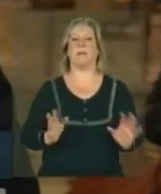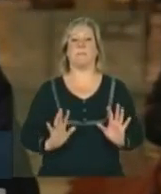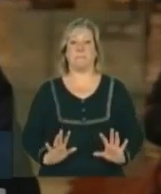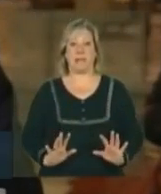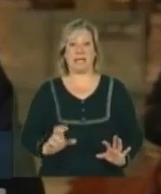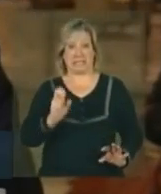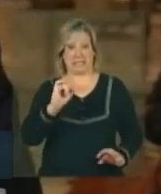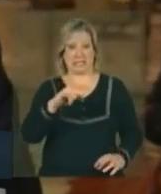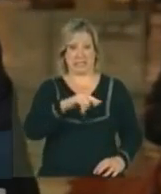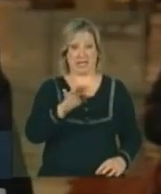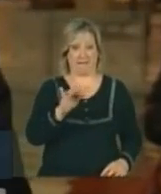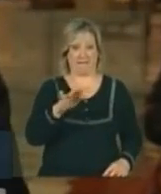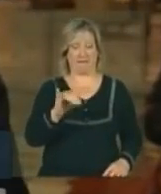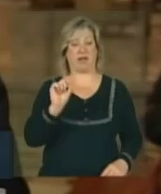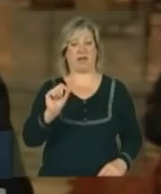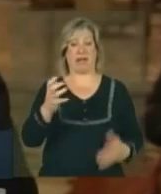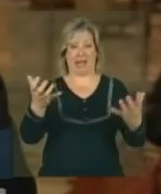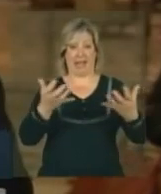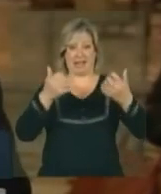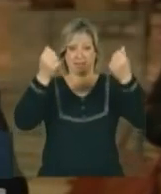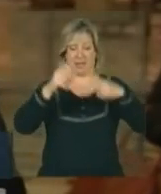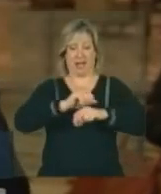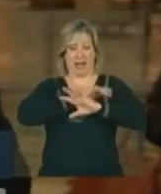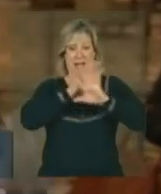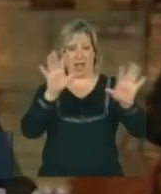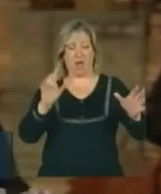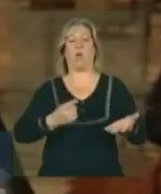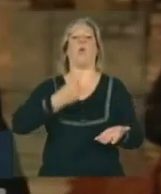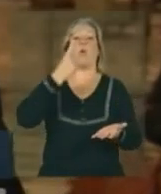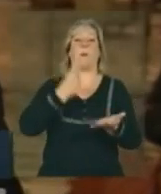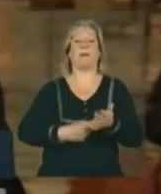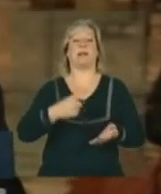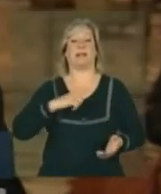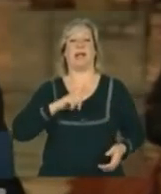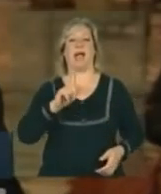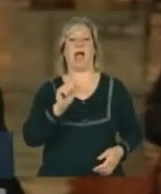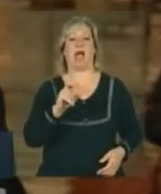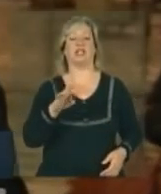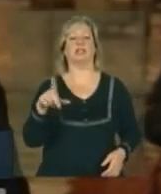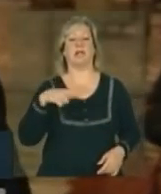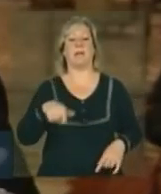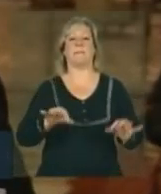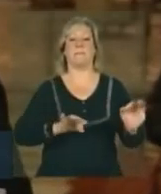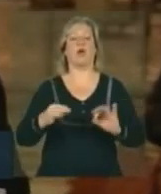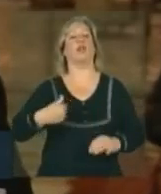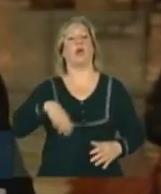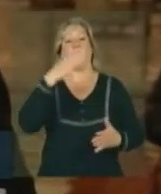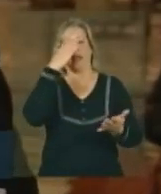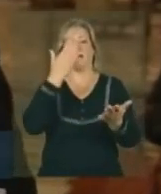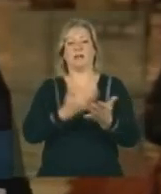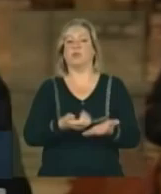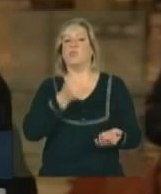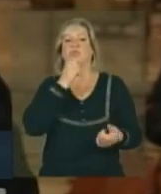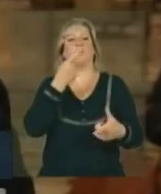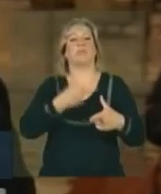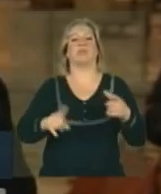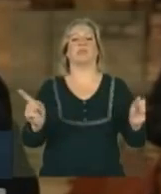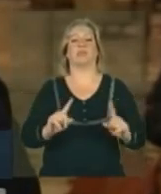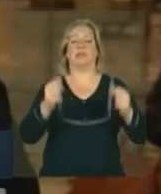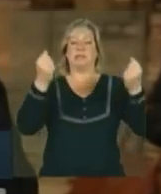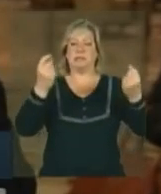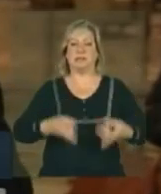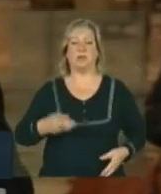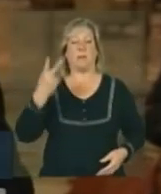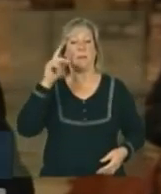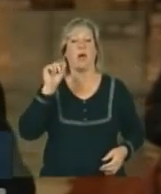Mas se a FIFA sugere que fique mais explícito um compromisso que está numa garantia, está no projeto, nós acreditamos que não tem problema de explicitar para